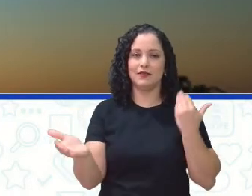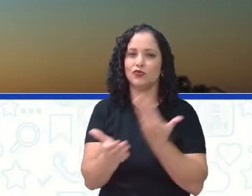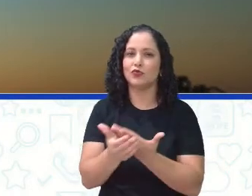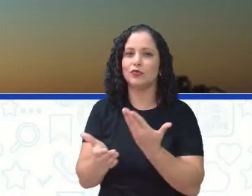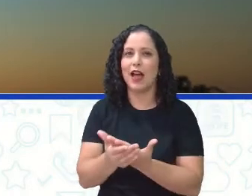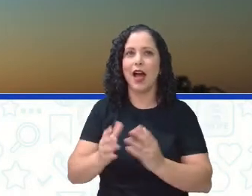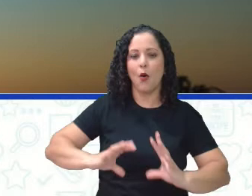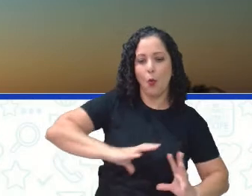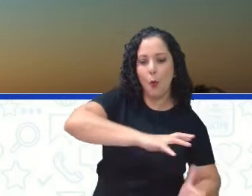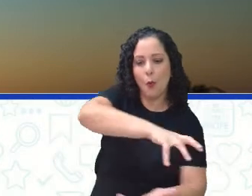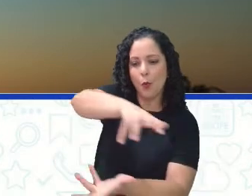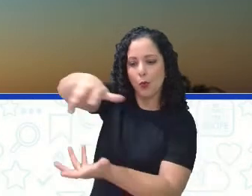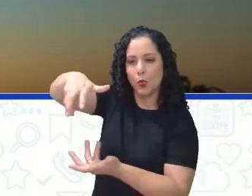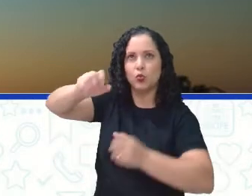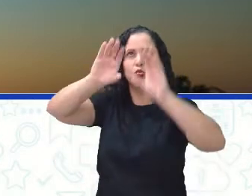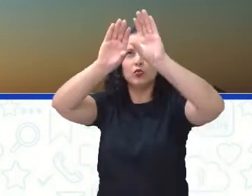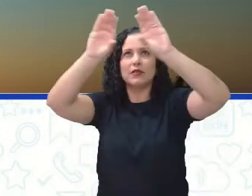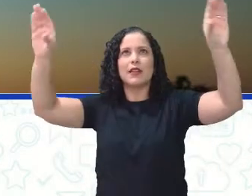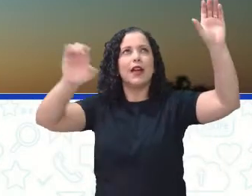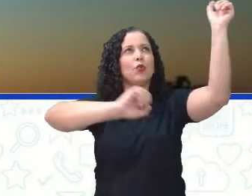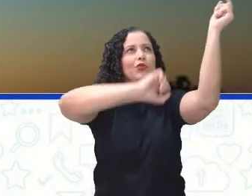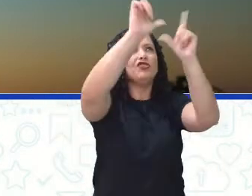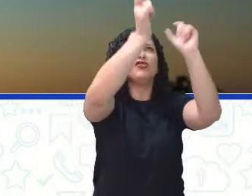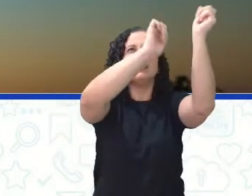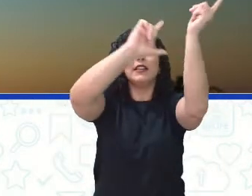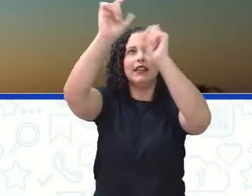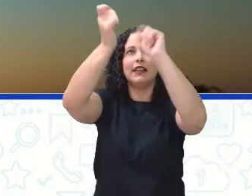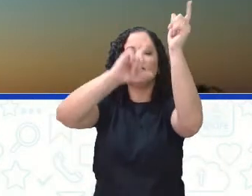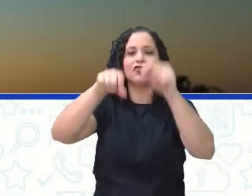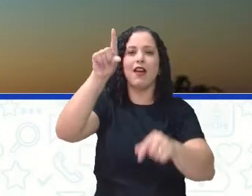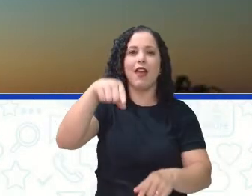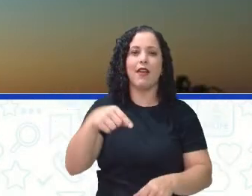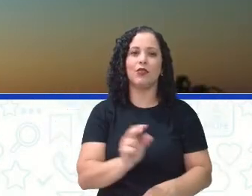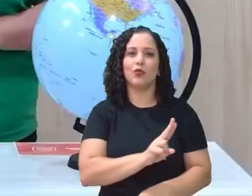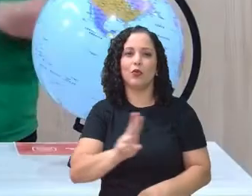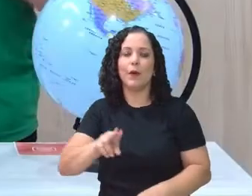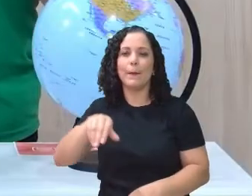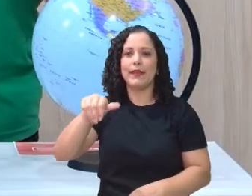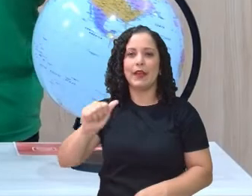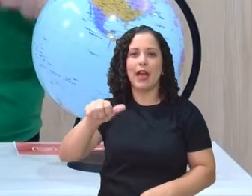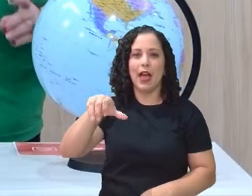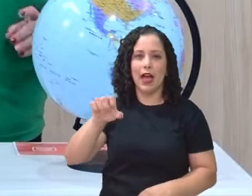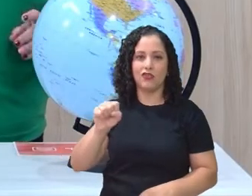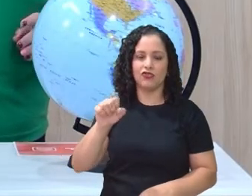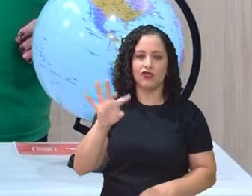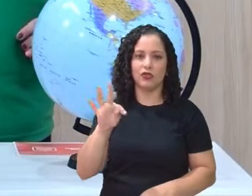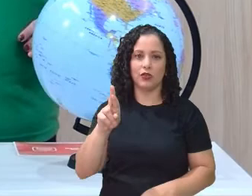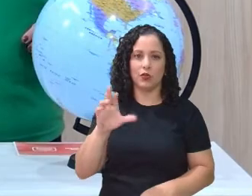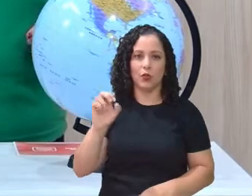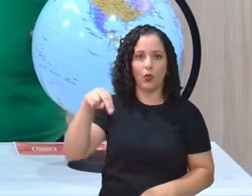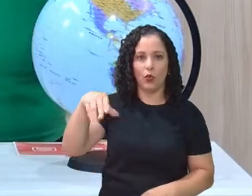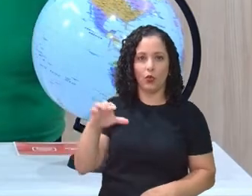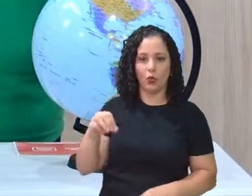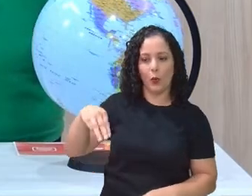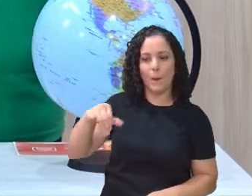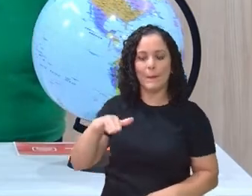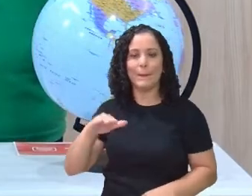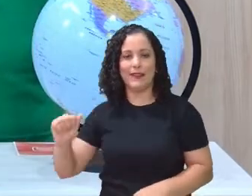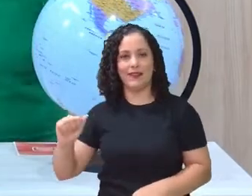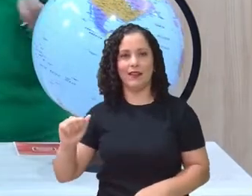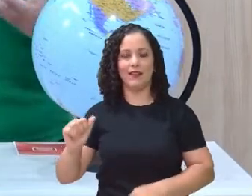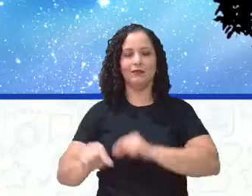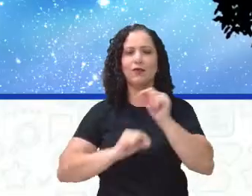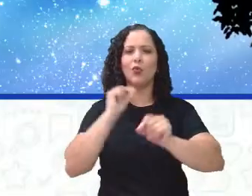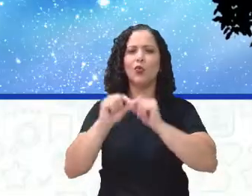estrelas, planetas e vários fenômenos que acontecem nesses astros. E aí, o que é que eu tenho aqui a falar para